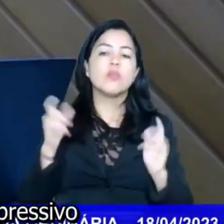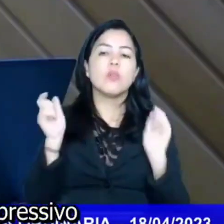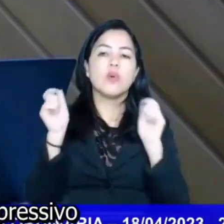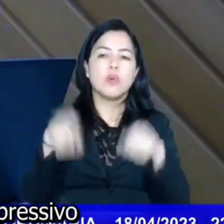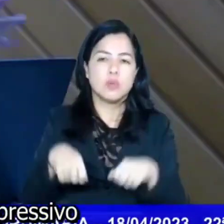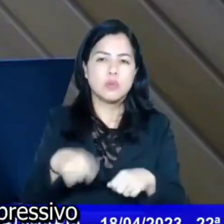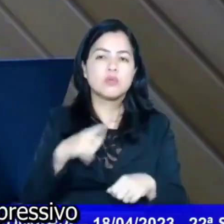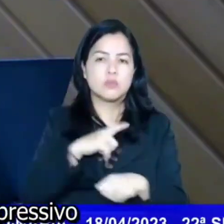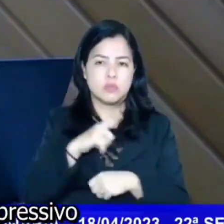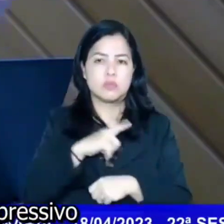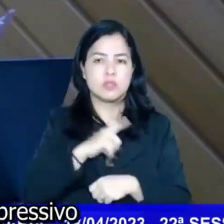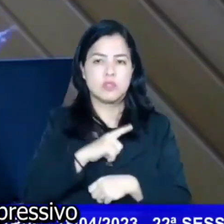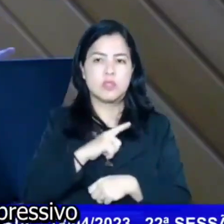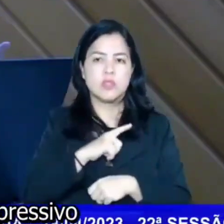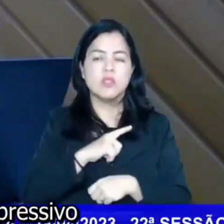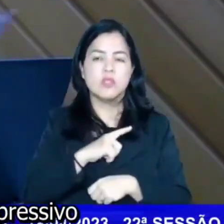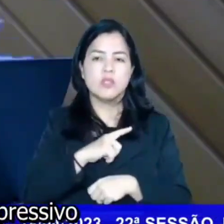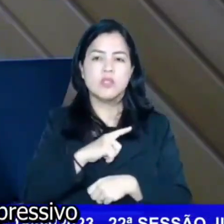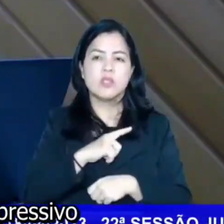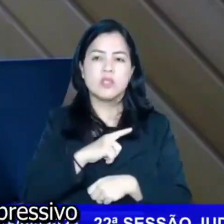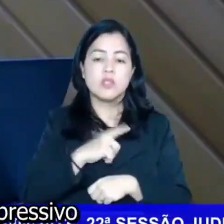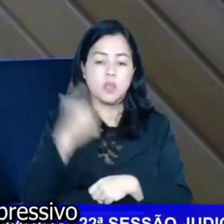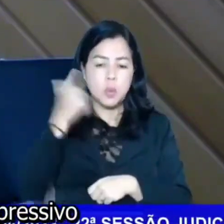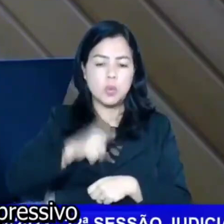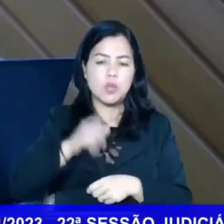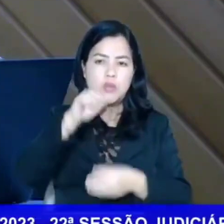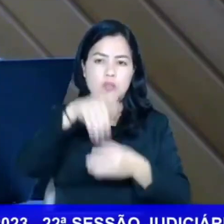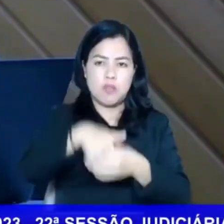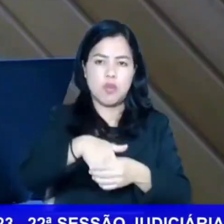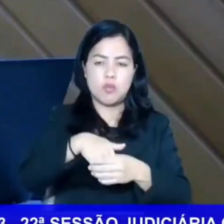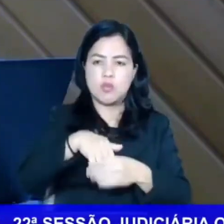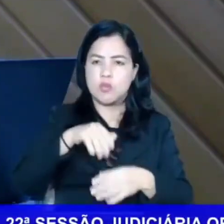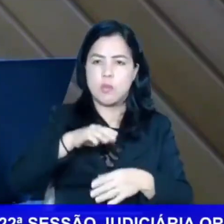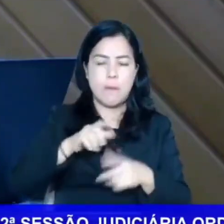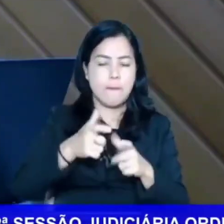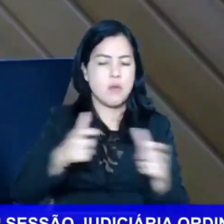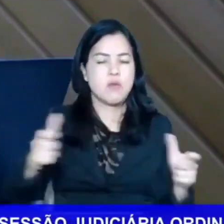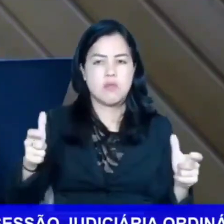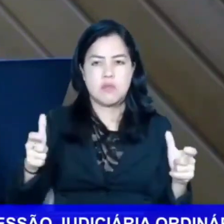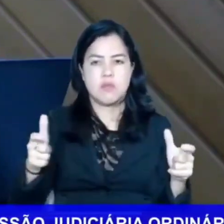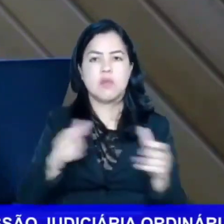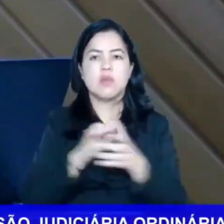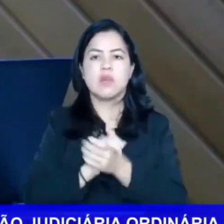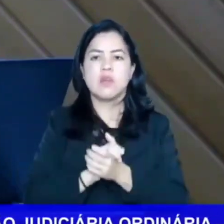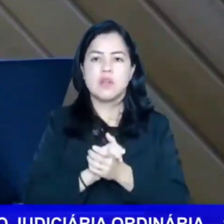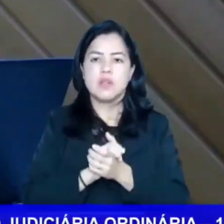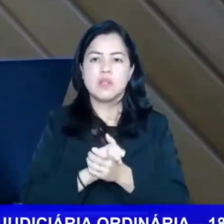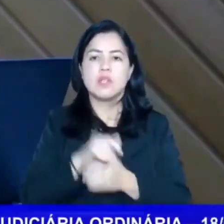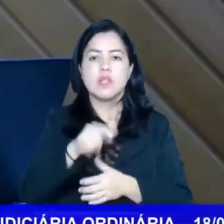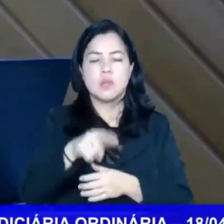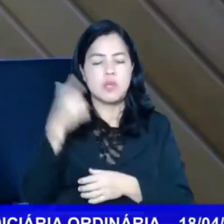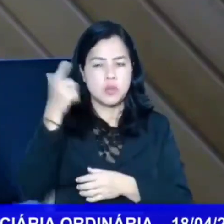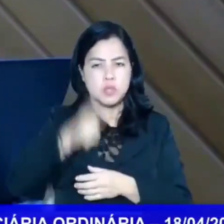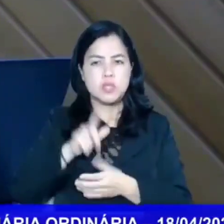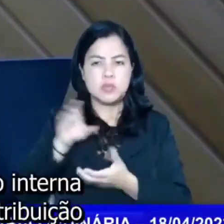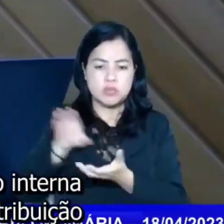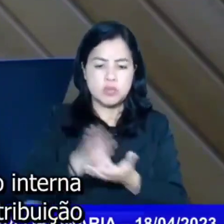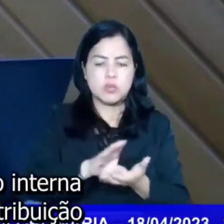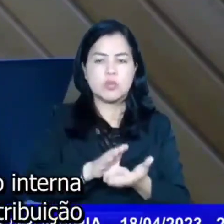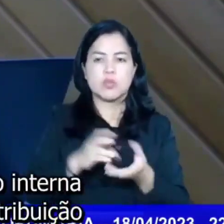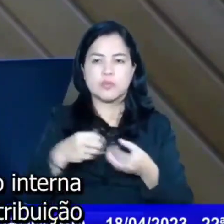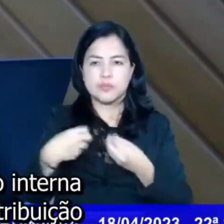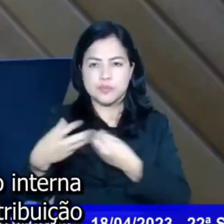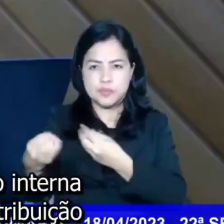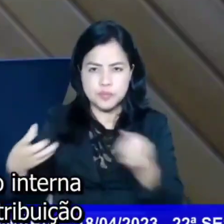para trazer um voto mais expressivo, para poder fazer essa distribuição.